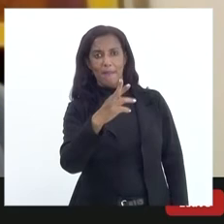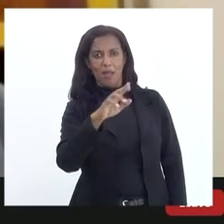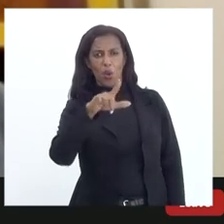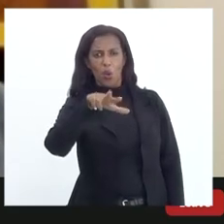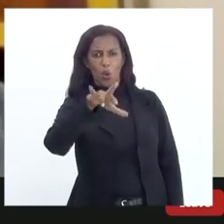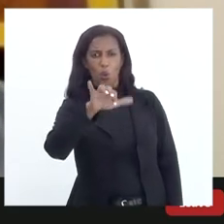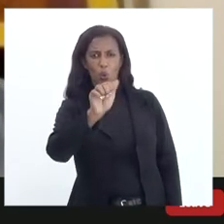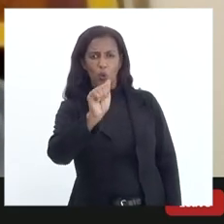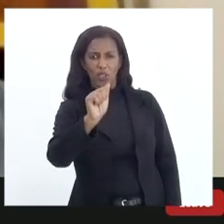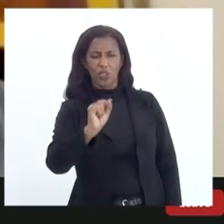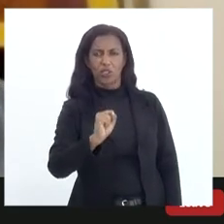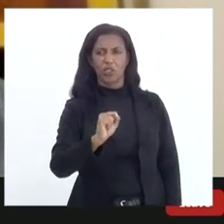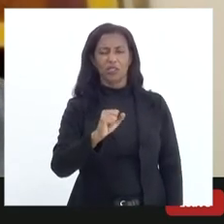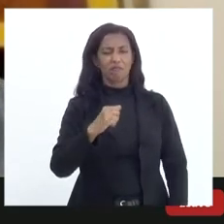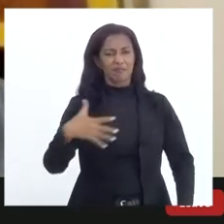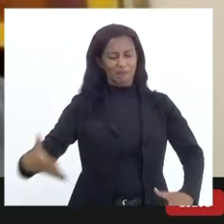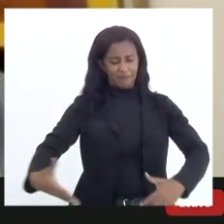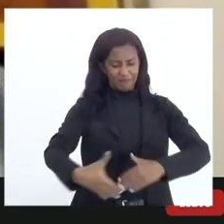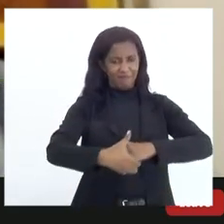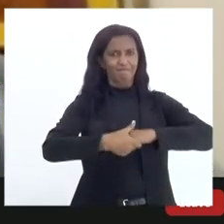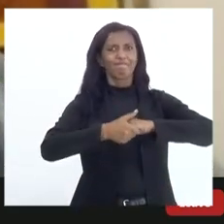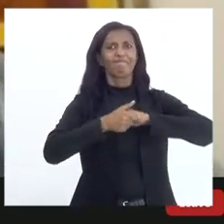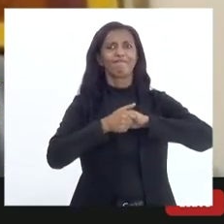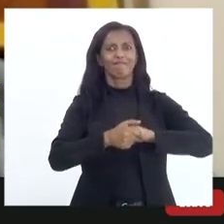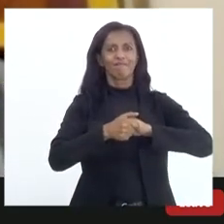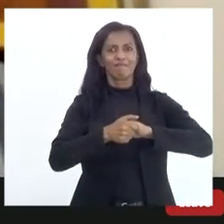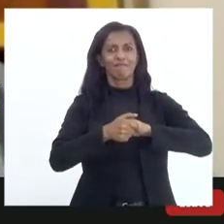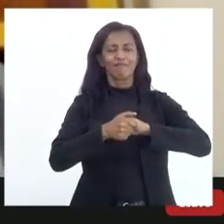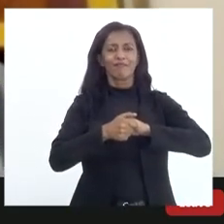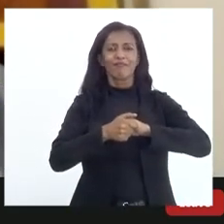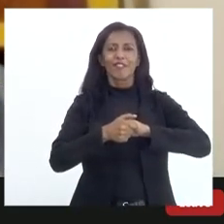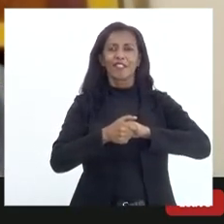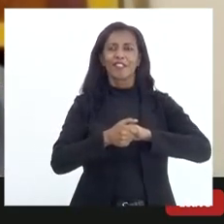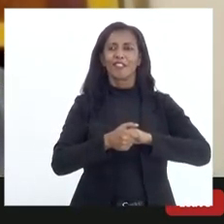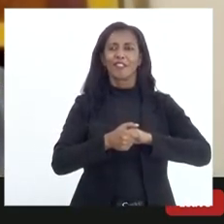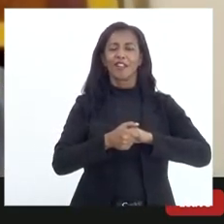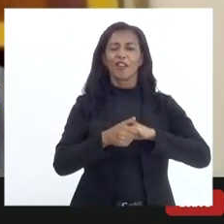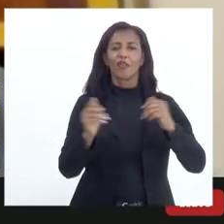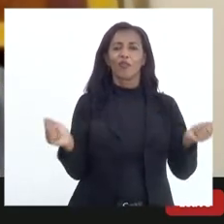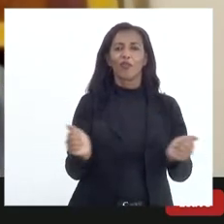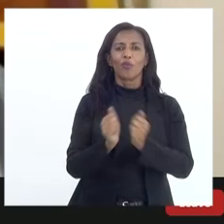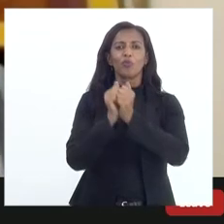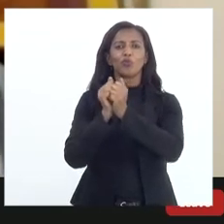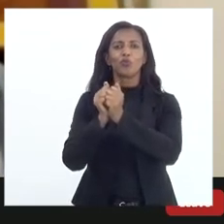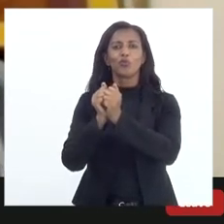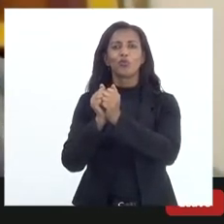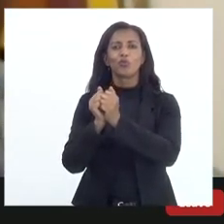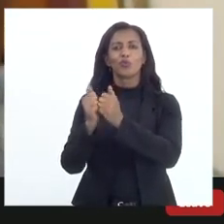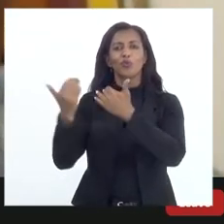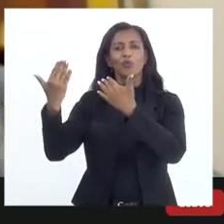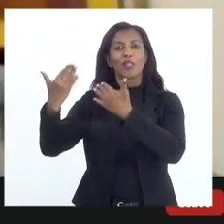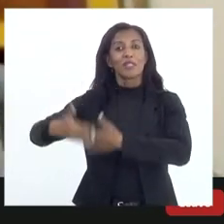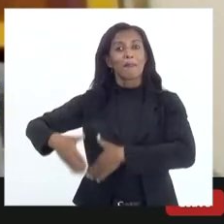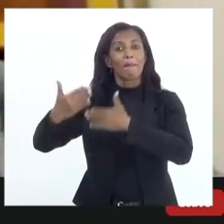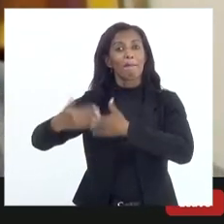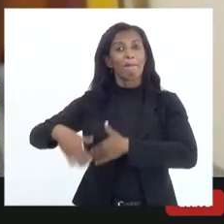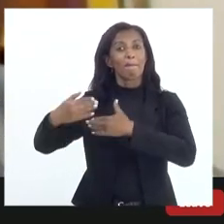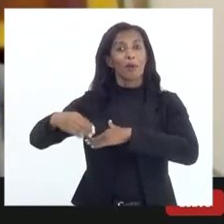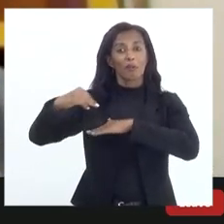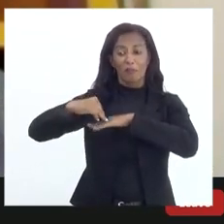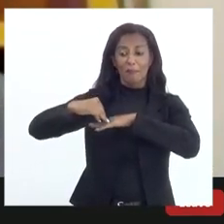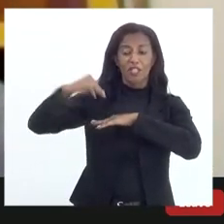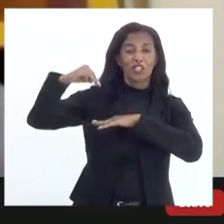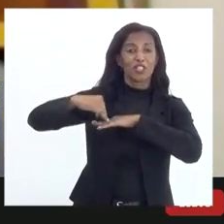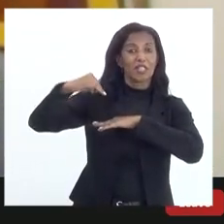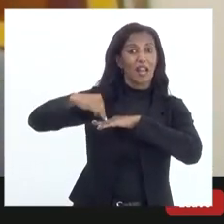extremamente vilipendiado, né? Ele até fala sobre isso. Levamos lá para fazer prova para o mestrado, entrou no mestrado, hoje ele está no doutorado estudando o mito de